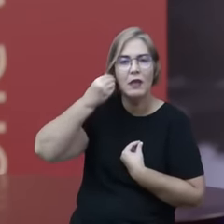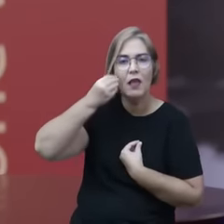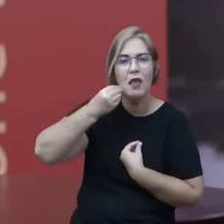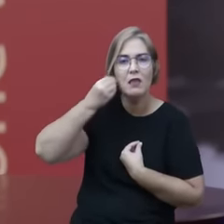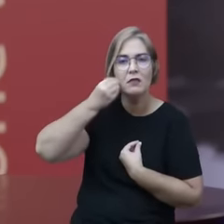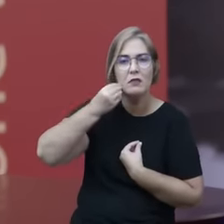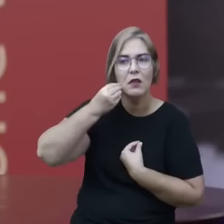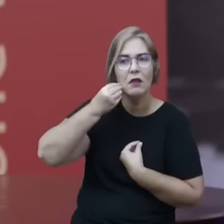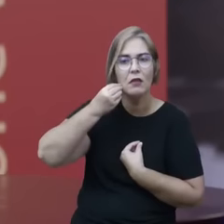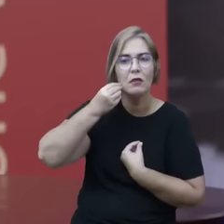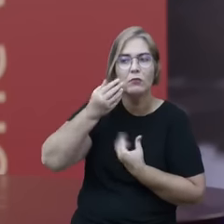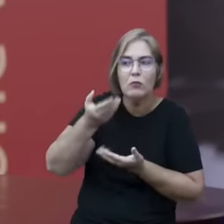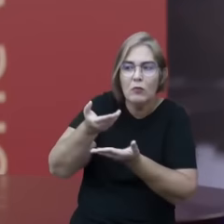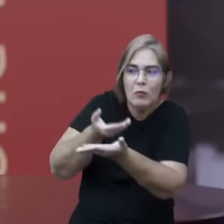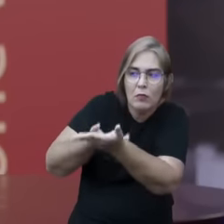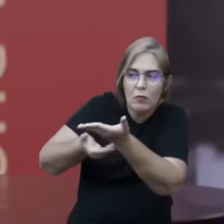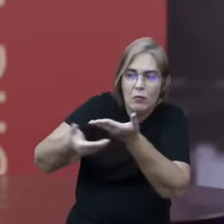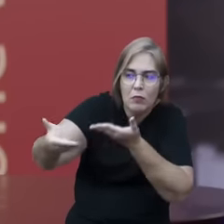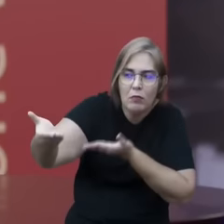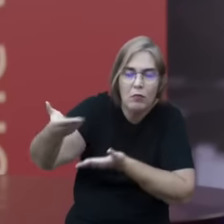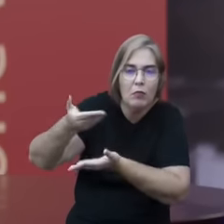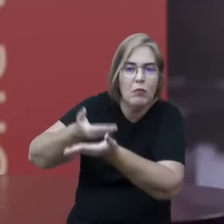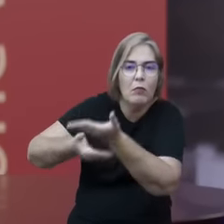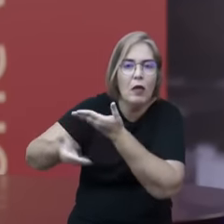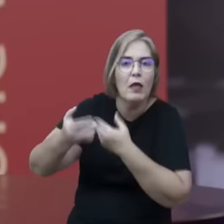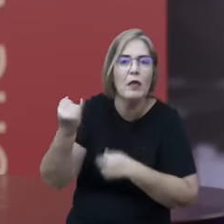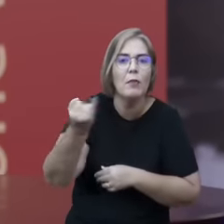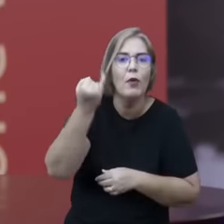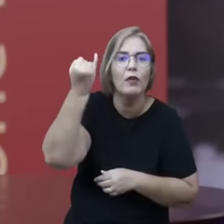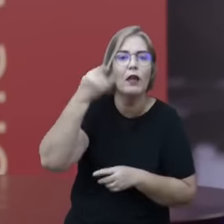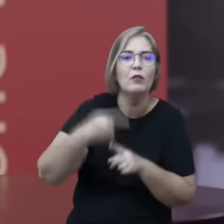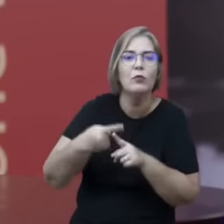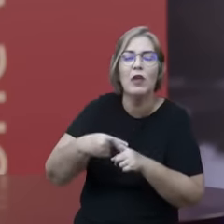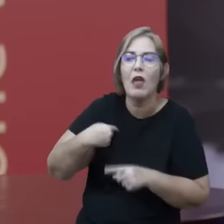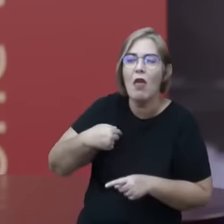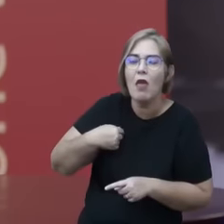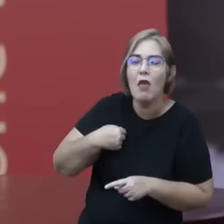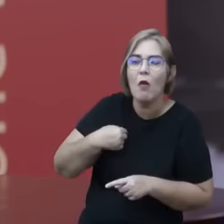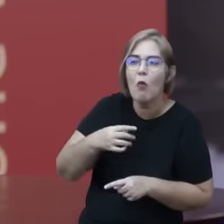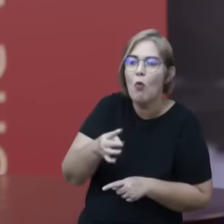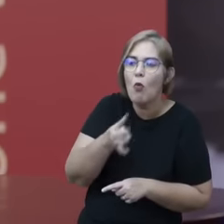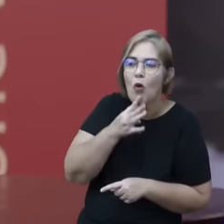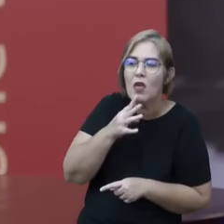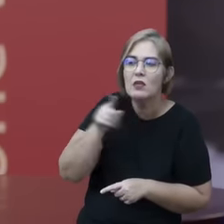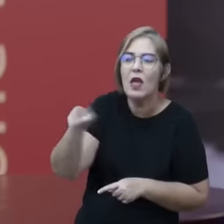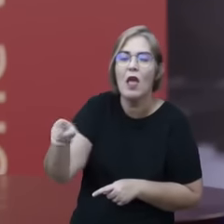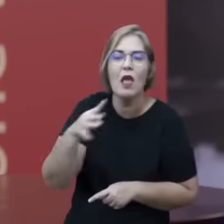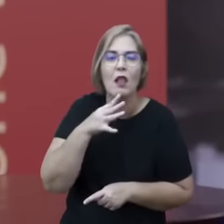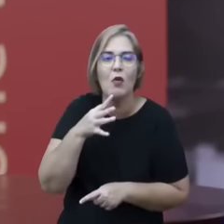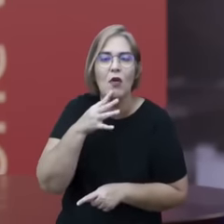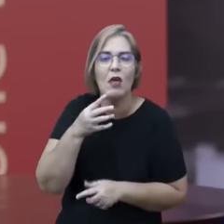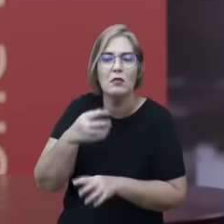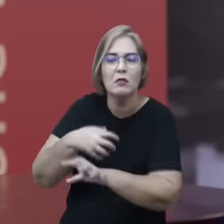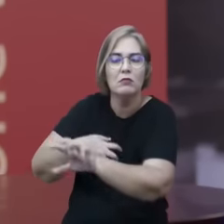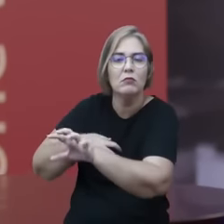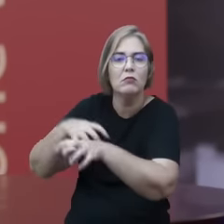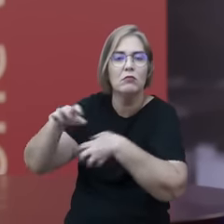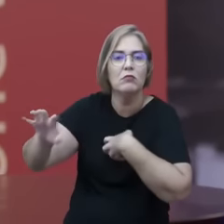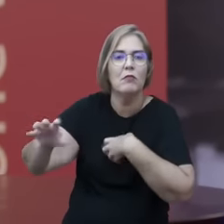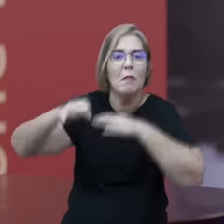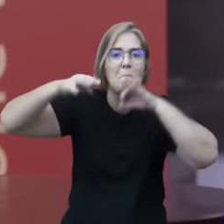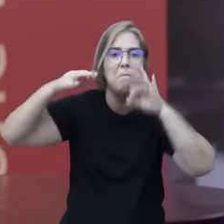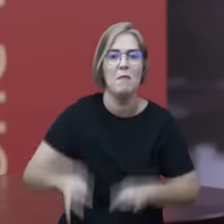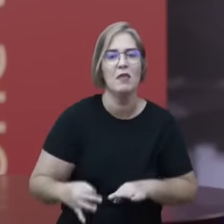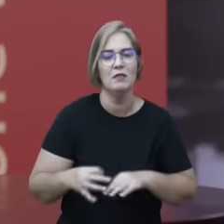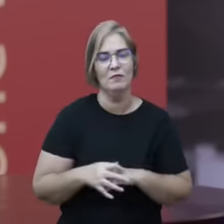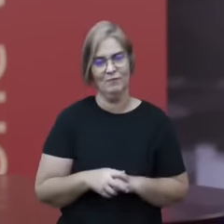reconhecida no outro. E isto é reconhecimento, isso é que é empatia, não é? E aí,